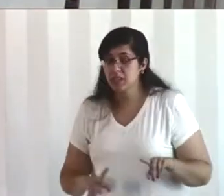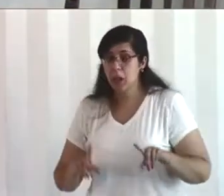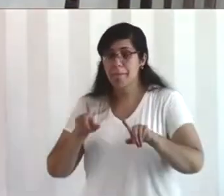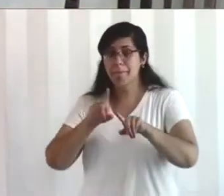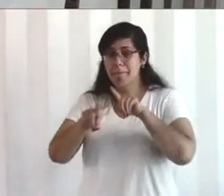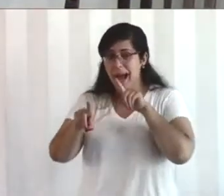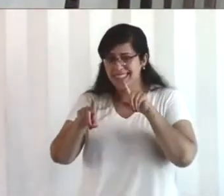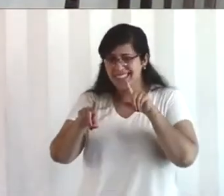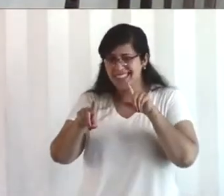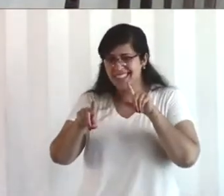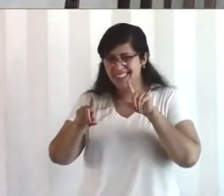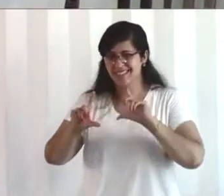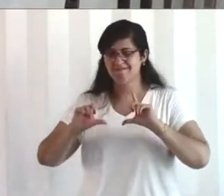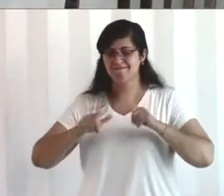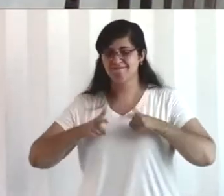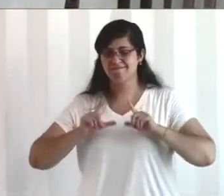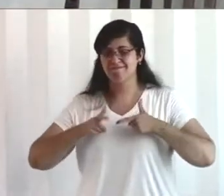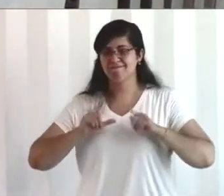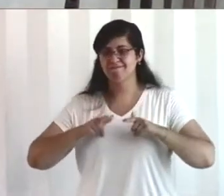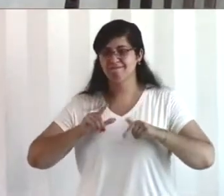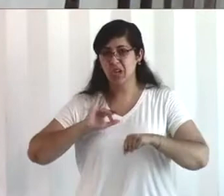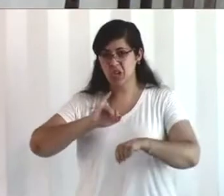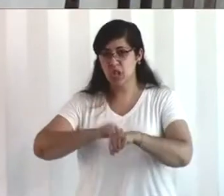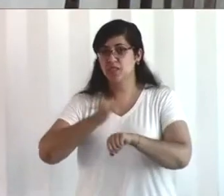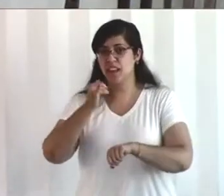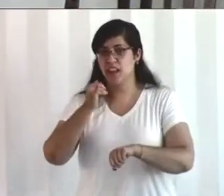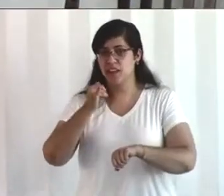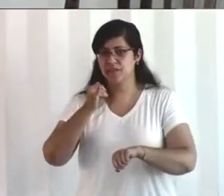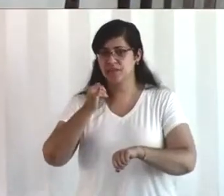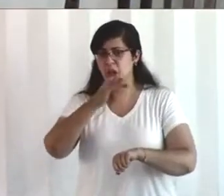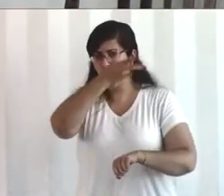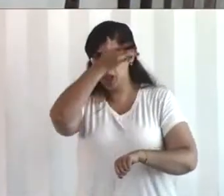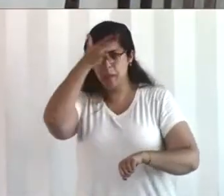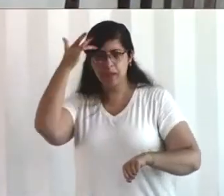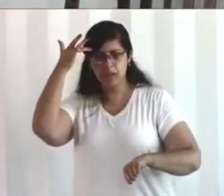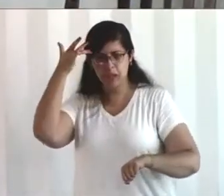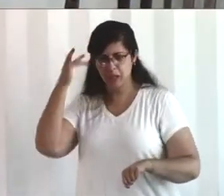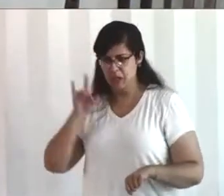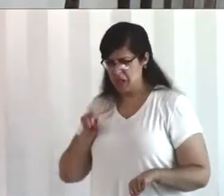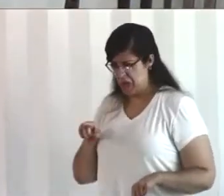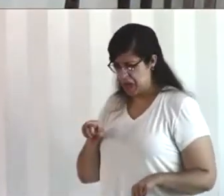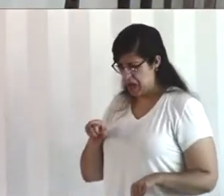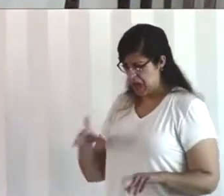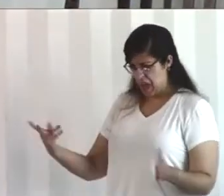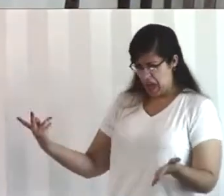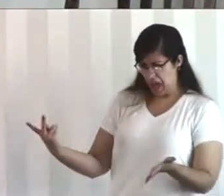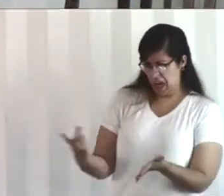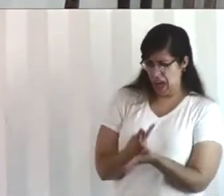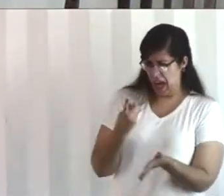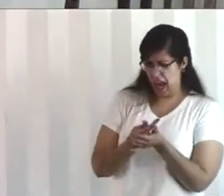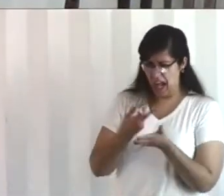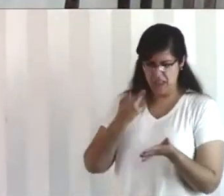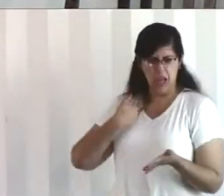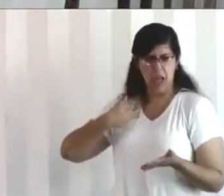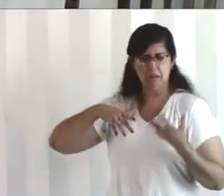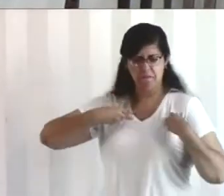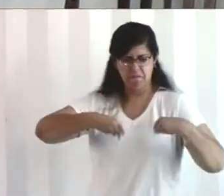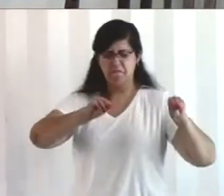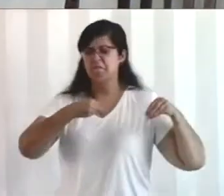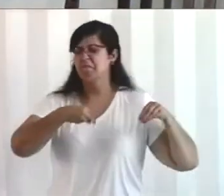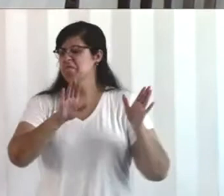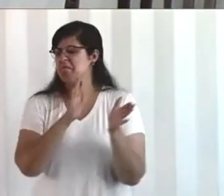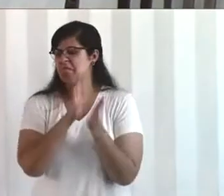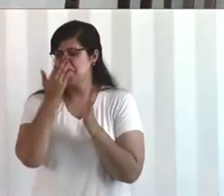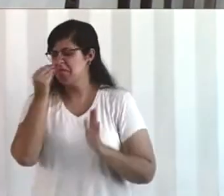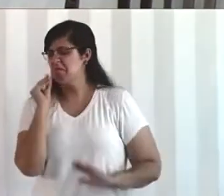blasfemando, sacudiu Paulo as vestes e disse-lhes: sobre a vossa cabeça o vosso sangue, eu dele estou limpo e desde